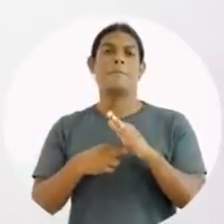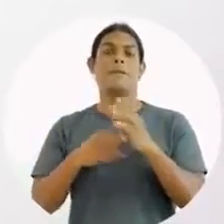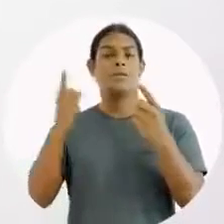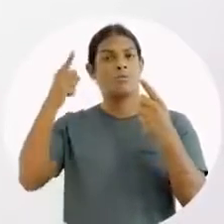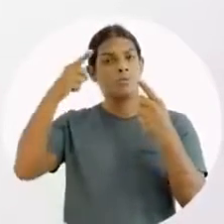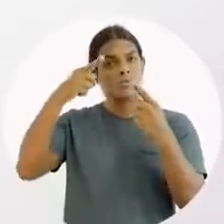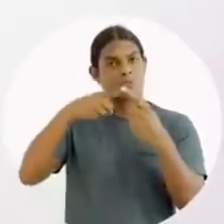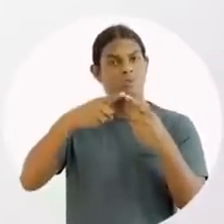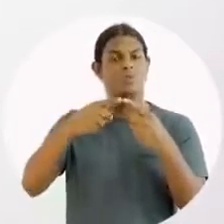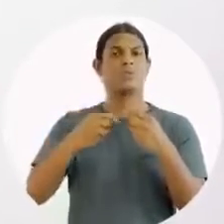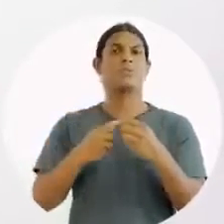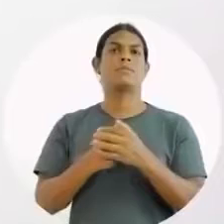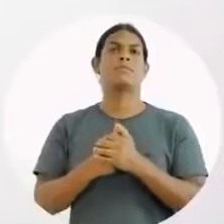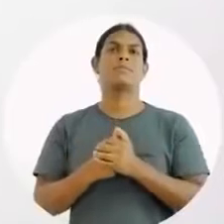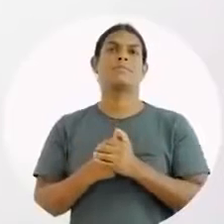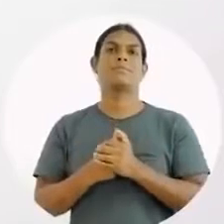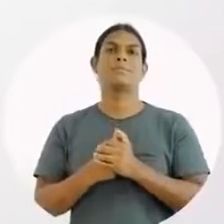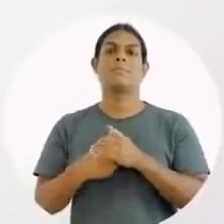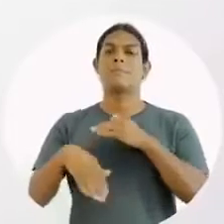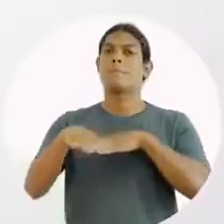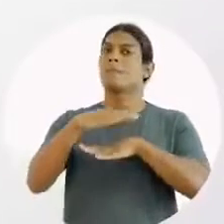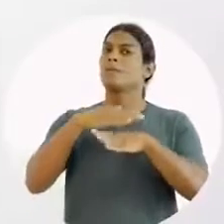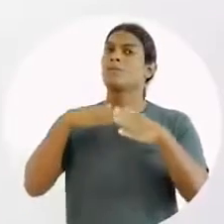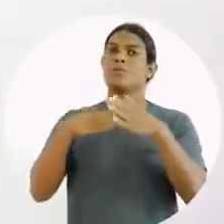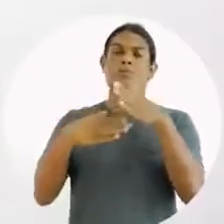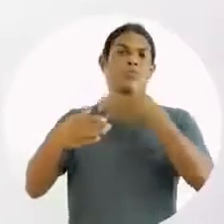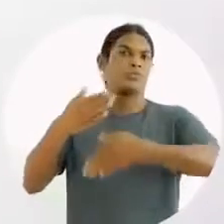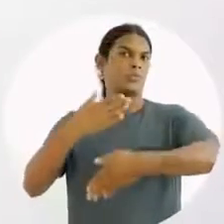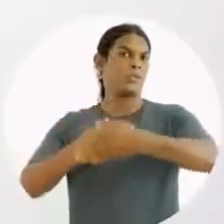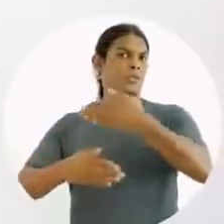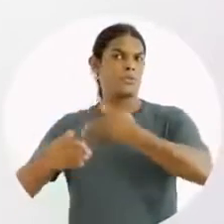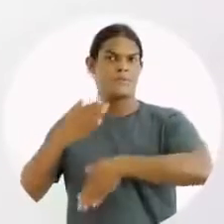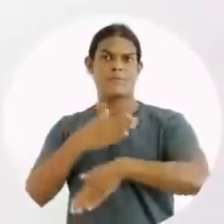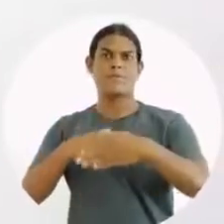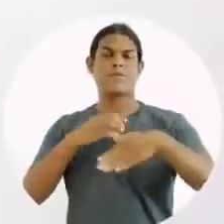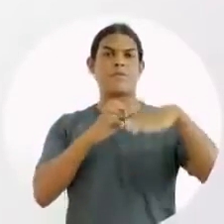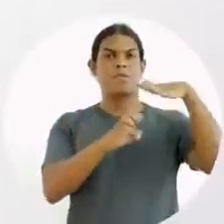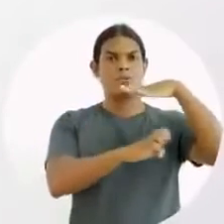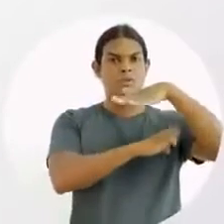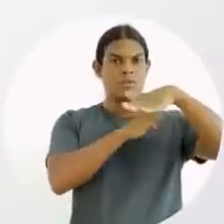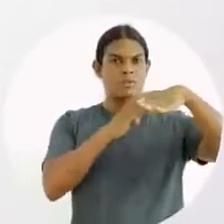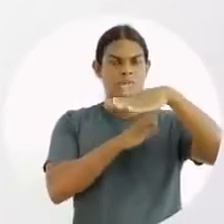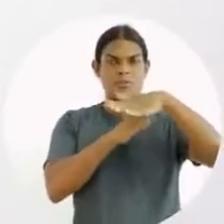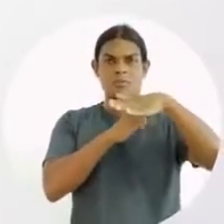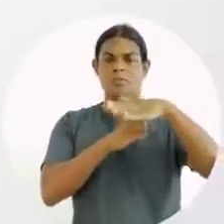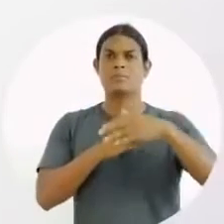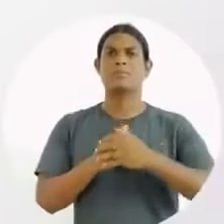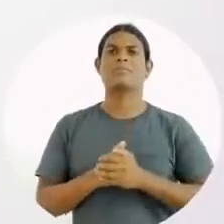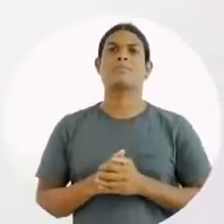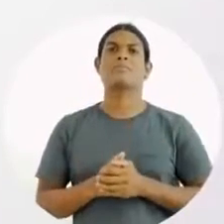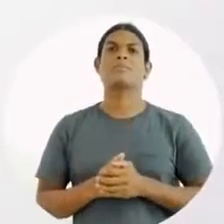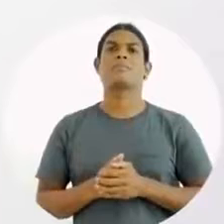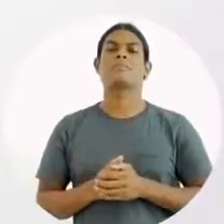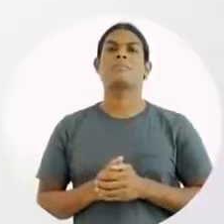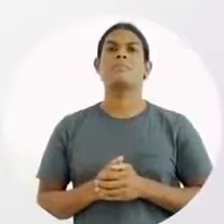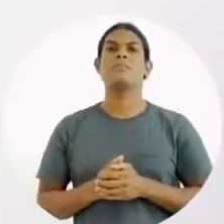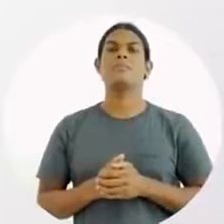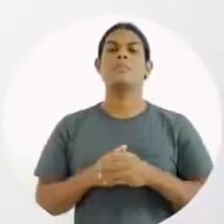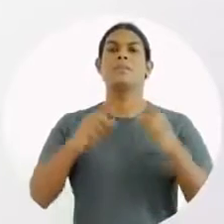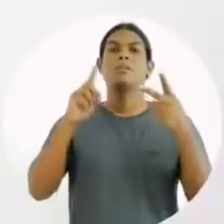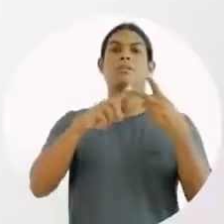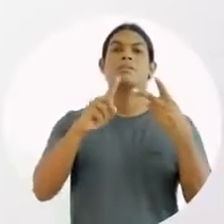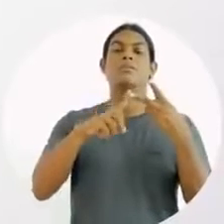visão, objetivos, princípios, tudo que envolve a organização como um todo. O segundo,